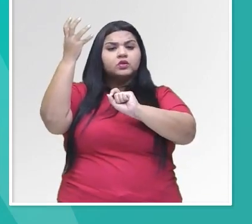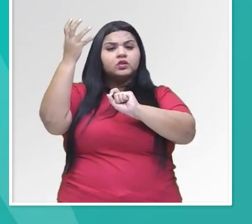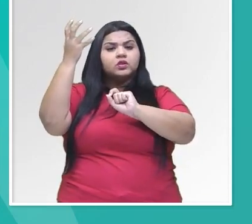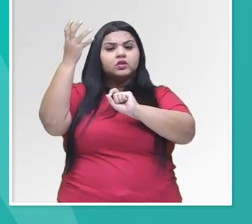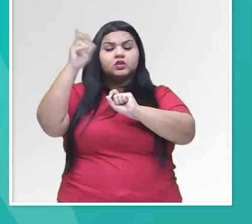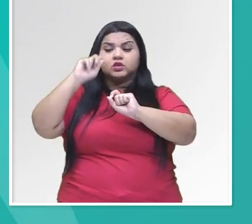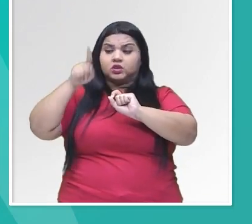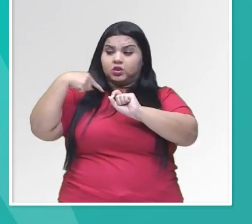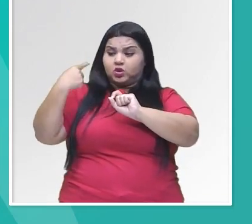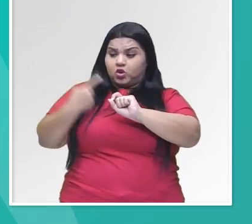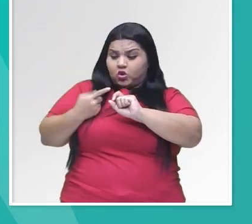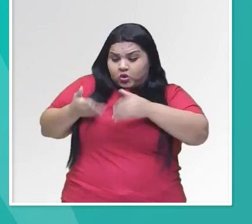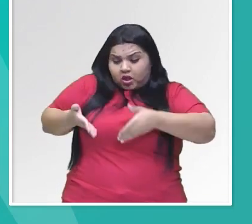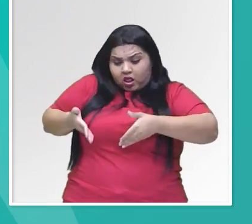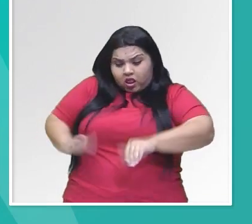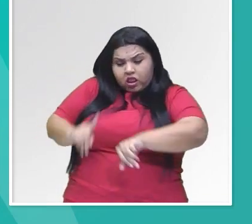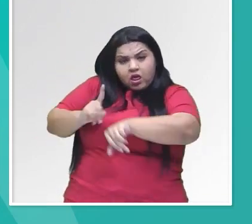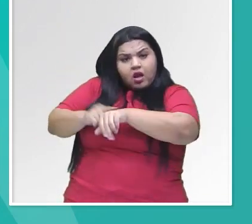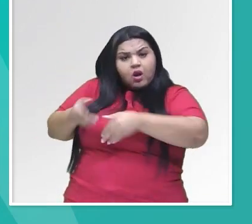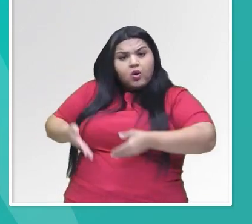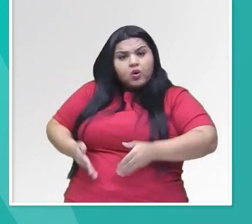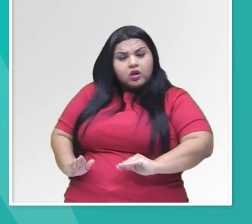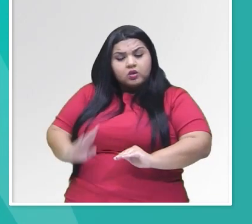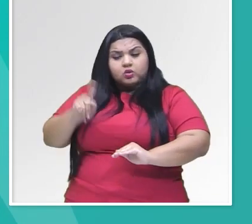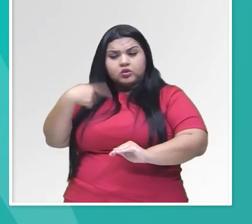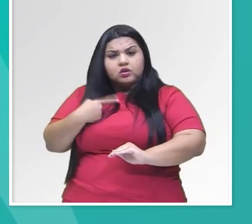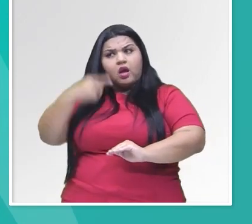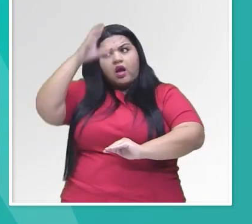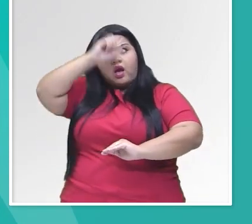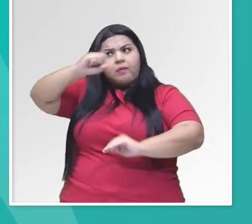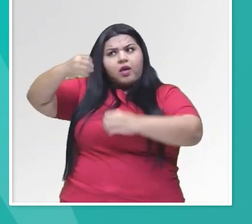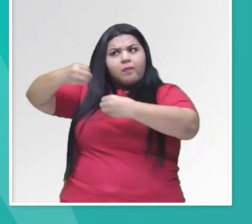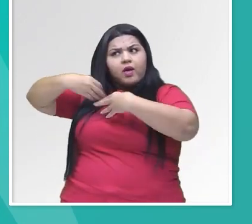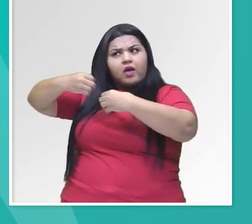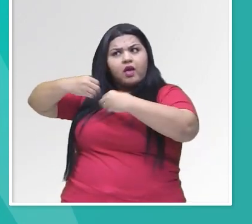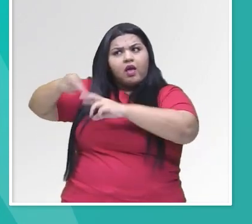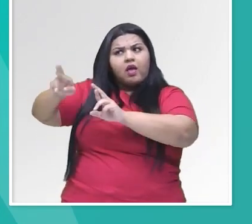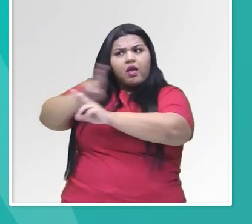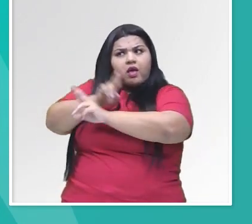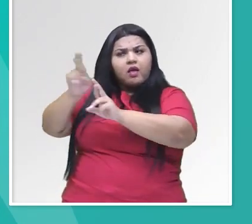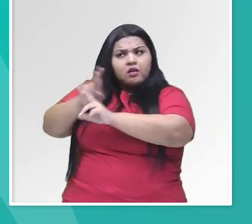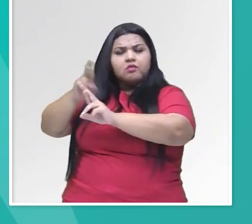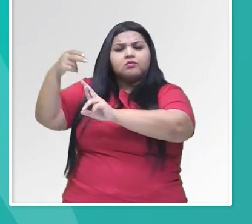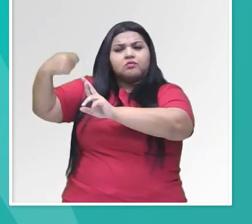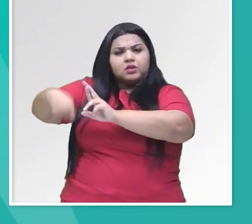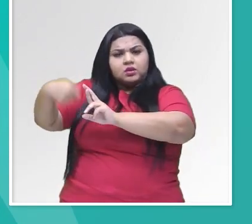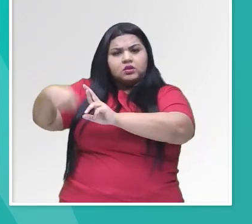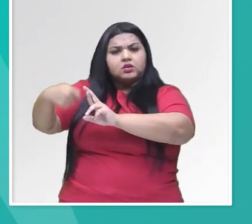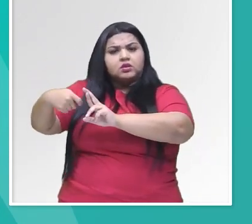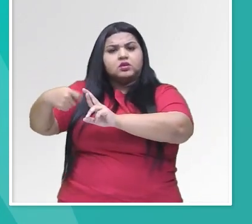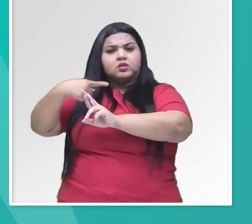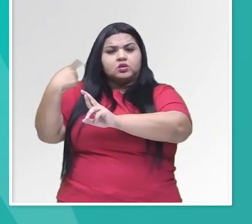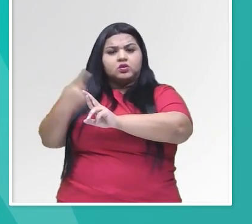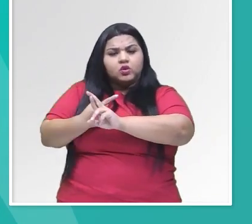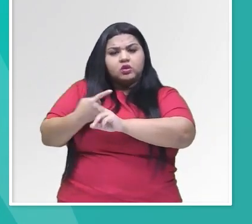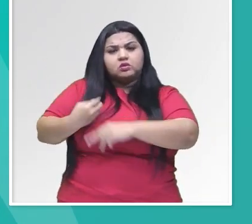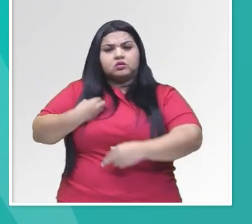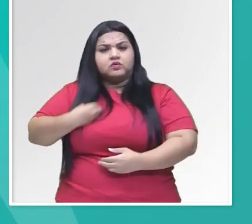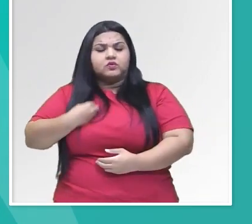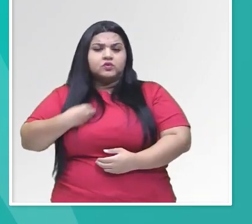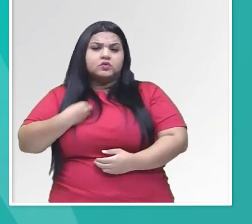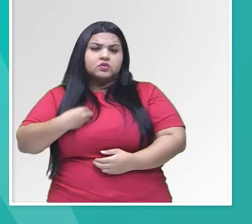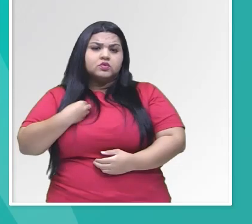que nós nascemos, nós aprendemos que as relações são necessárias para a nossa